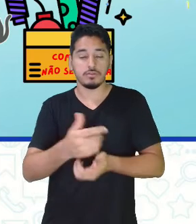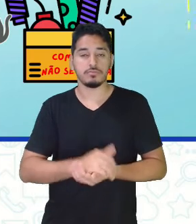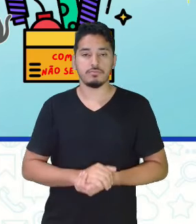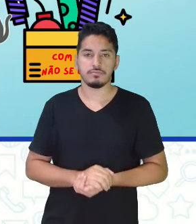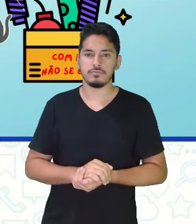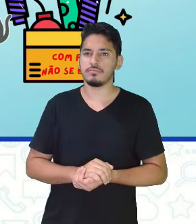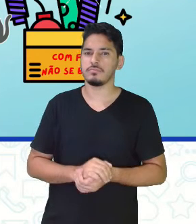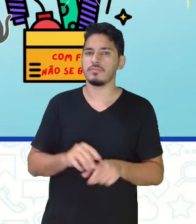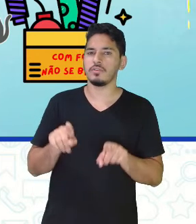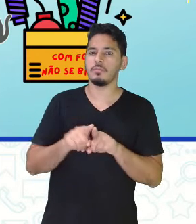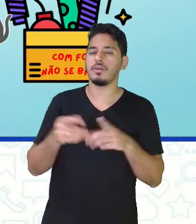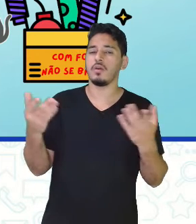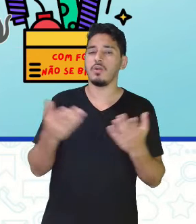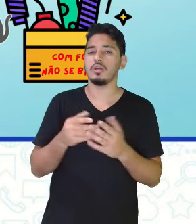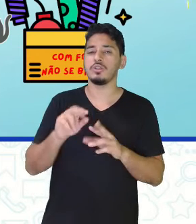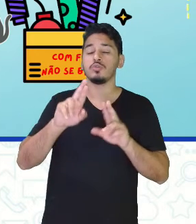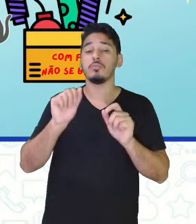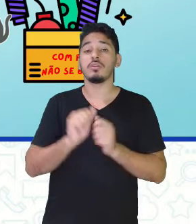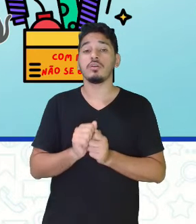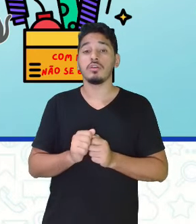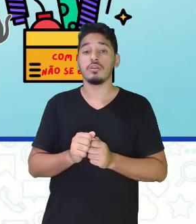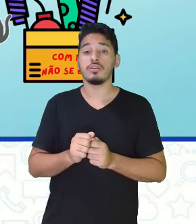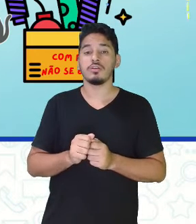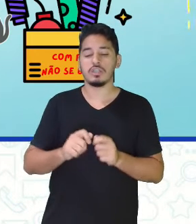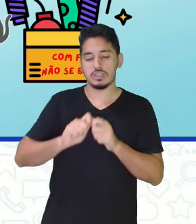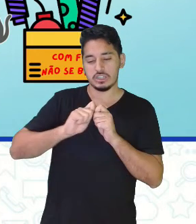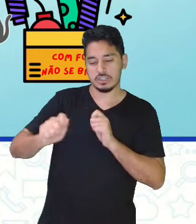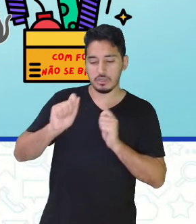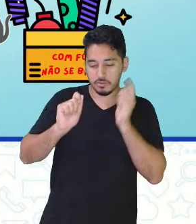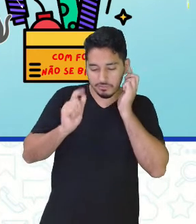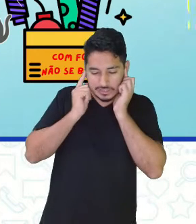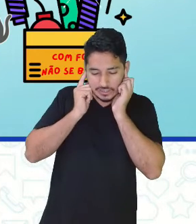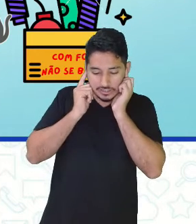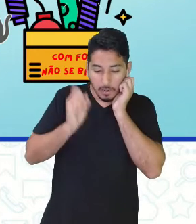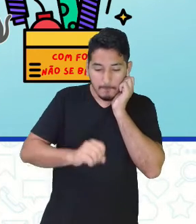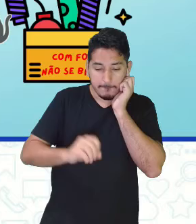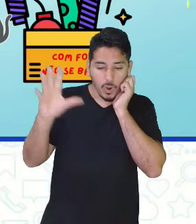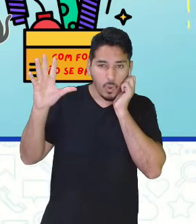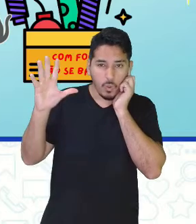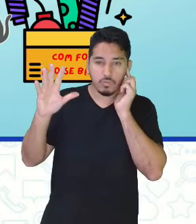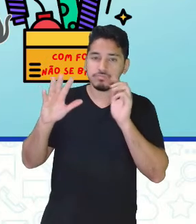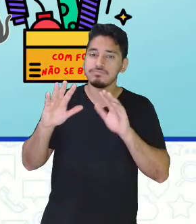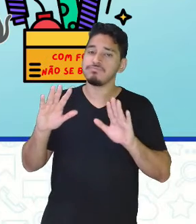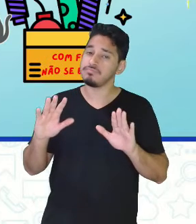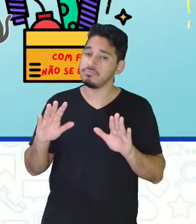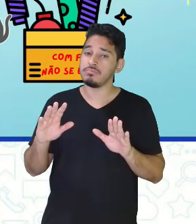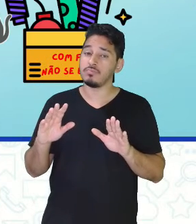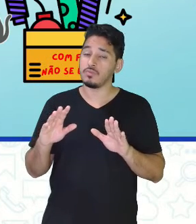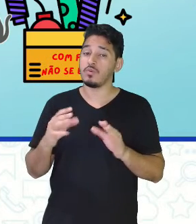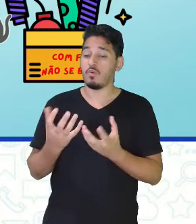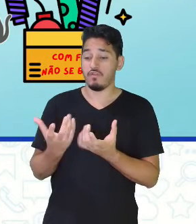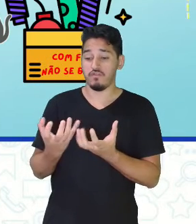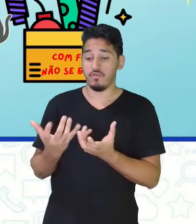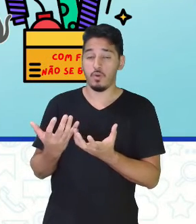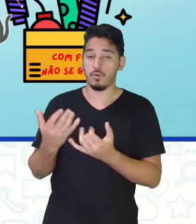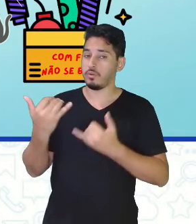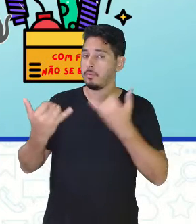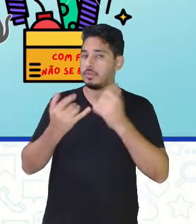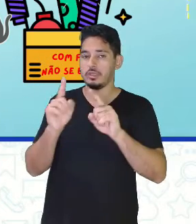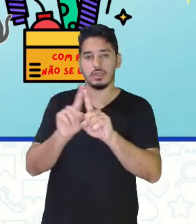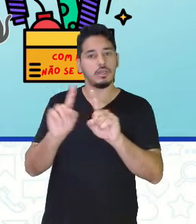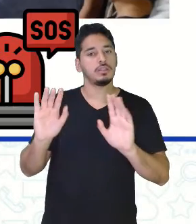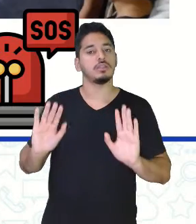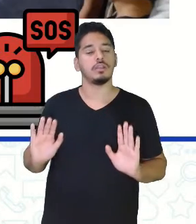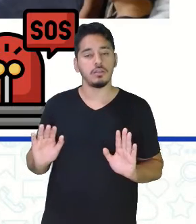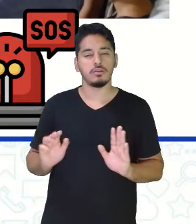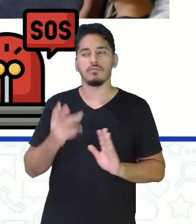respeito dos fogos, gente. E em relação aos fogos, a gente está nessa campanha aí, ó. Com fogo não se brinca. E para falar